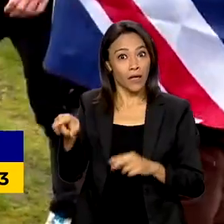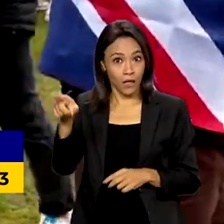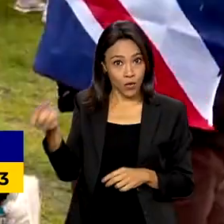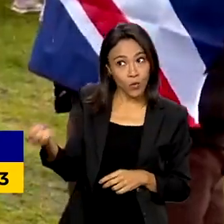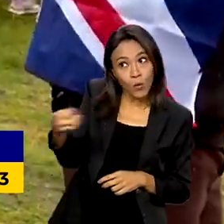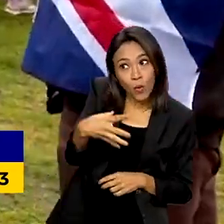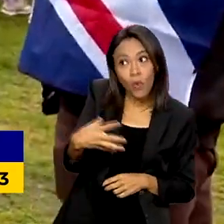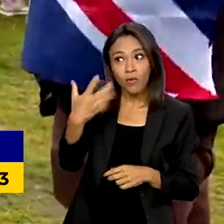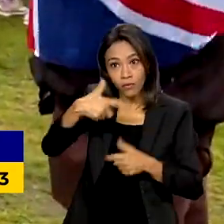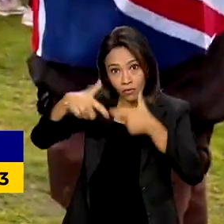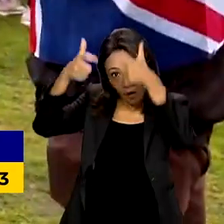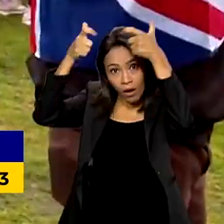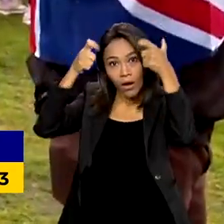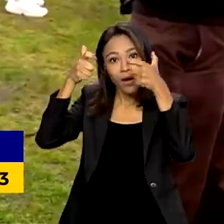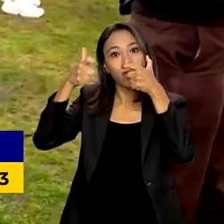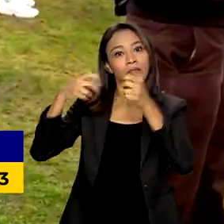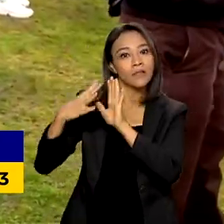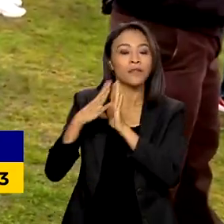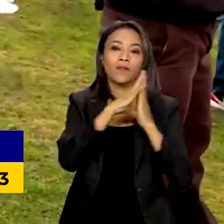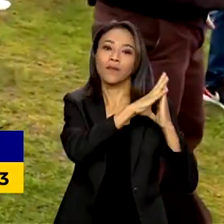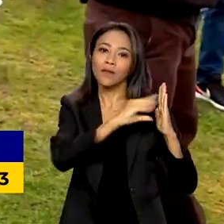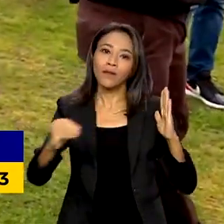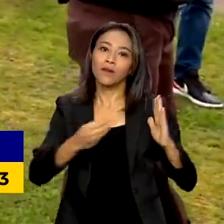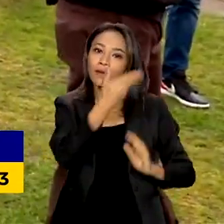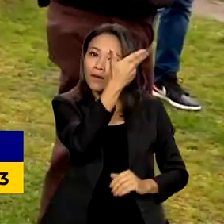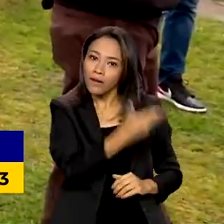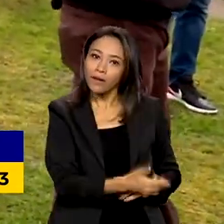siga o legado da rainha e da monarquia